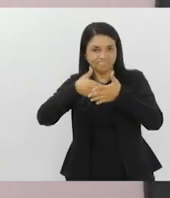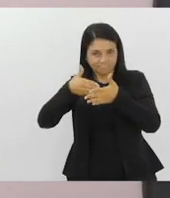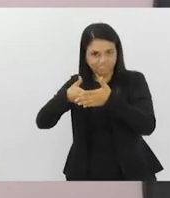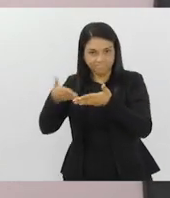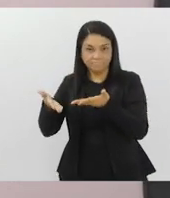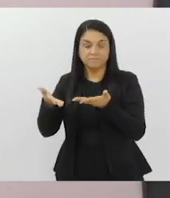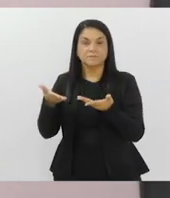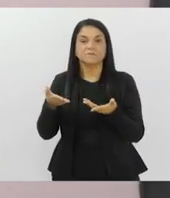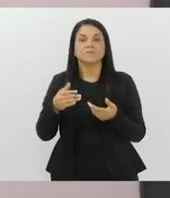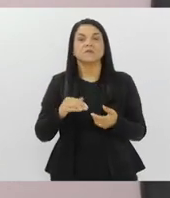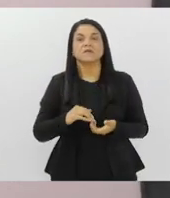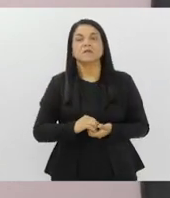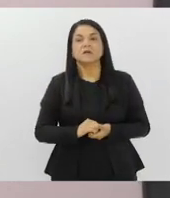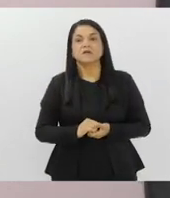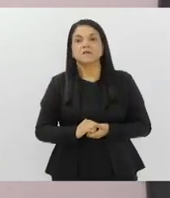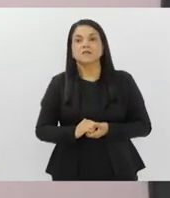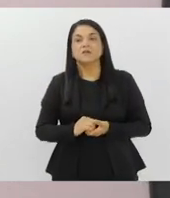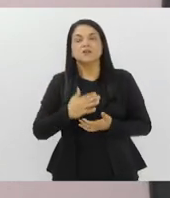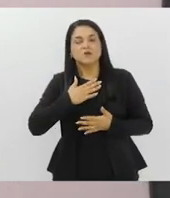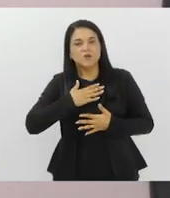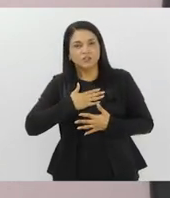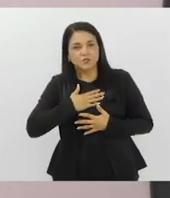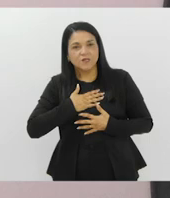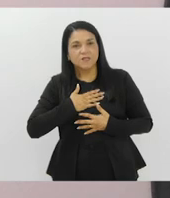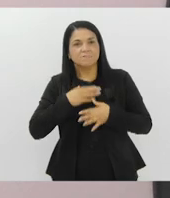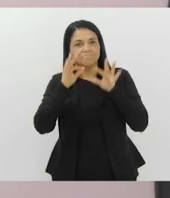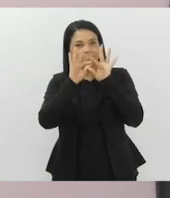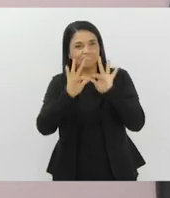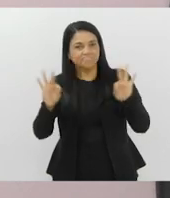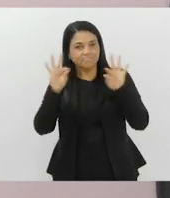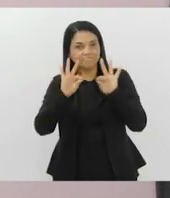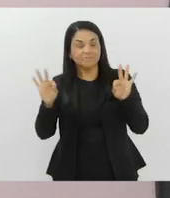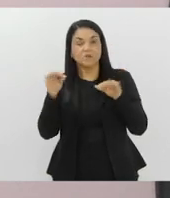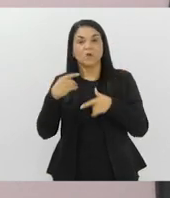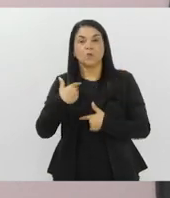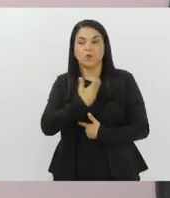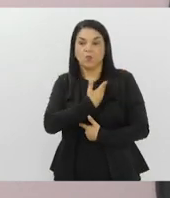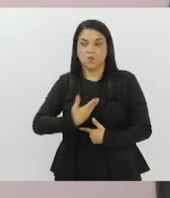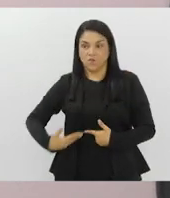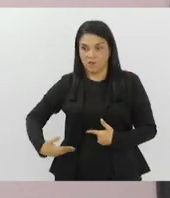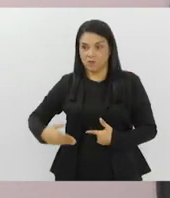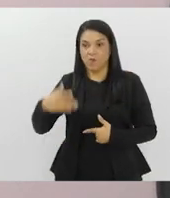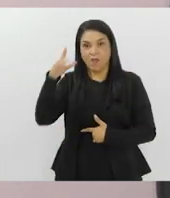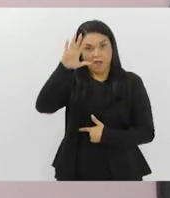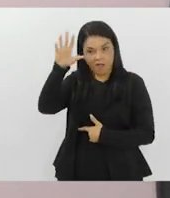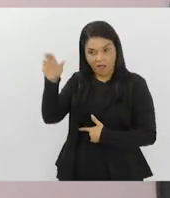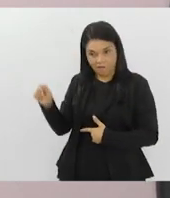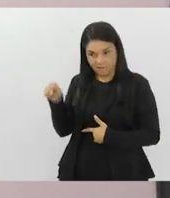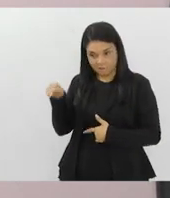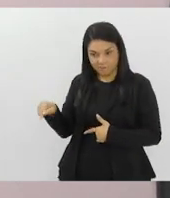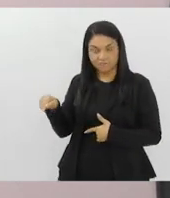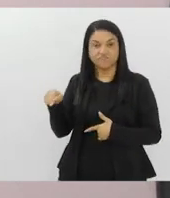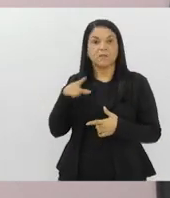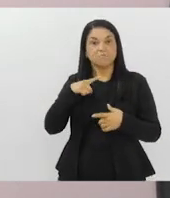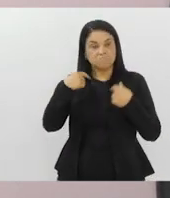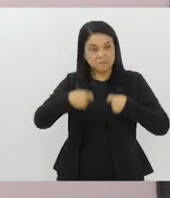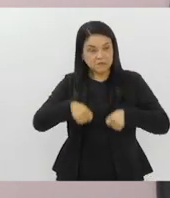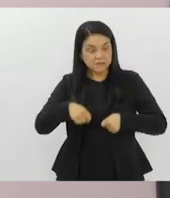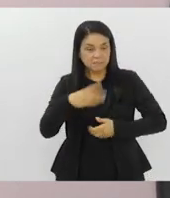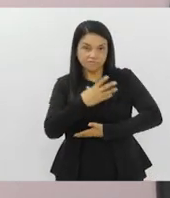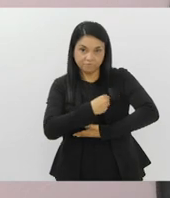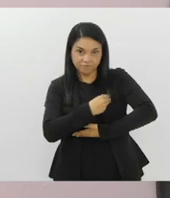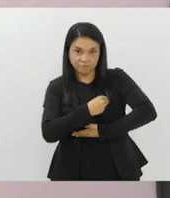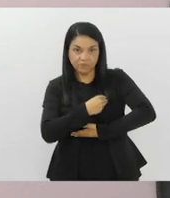E aí eu gostaria de parafrasear o provérbio africano, né? Para amamentar uma criança é preciso toda uma aldeia, que chamamos